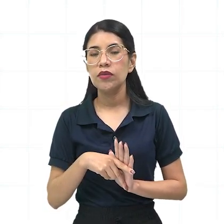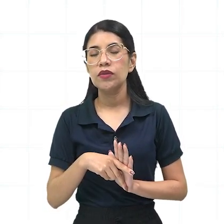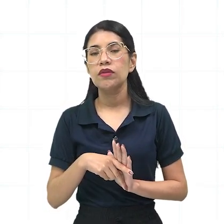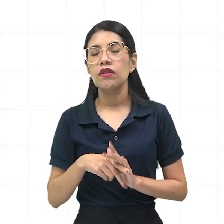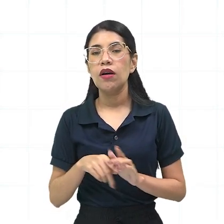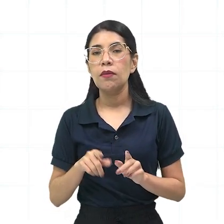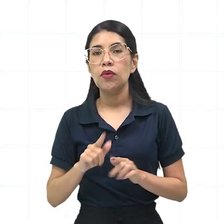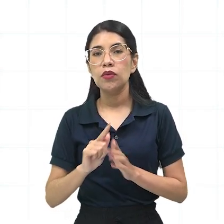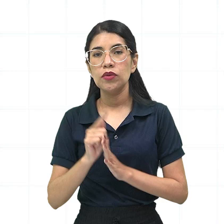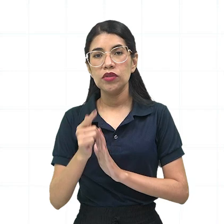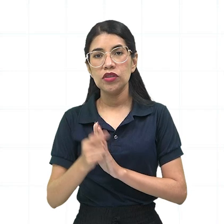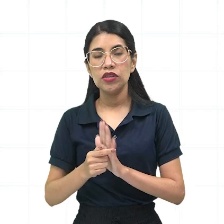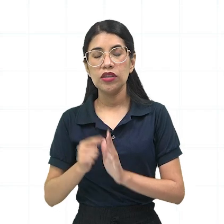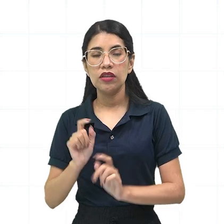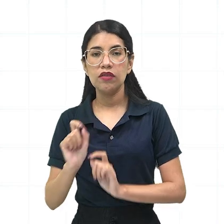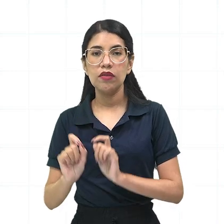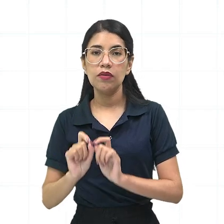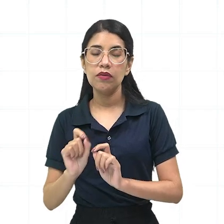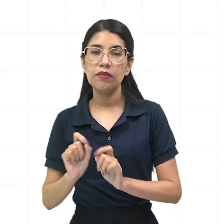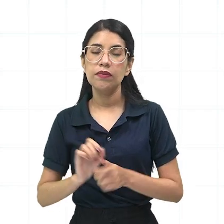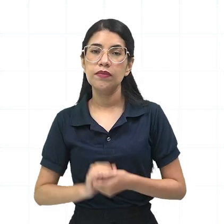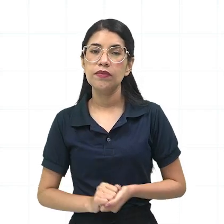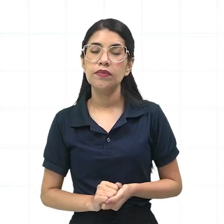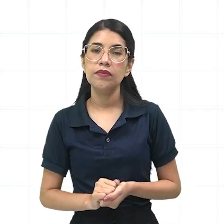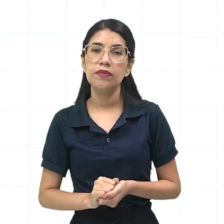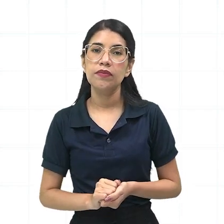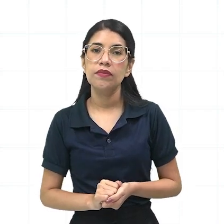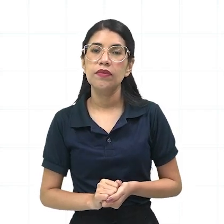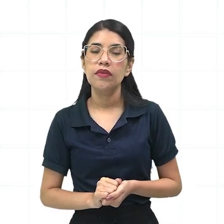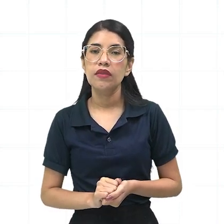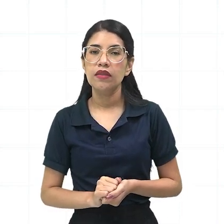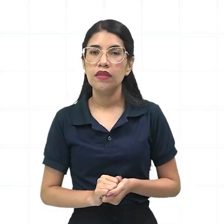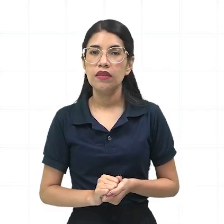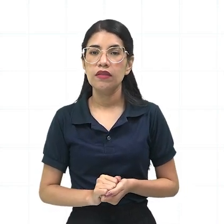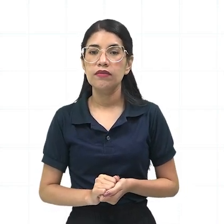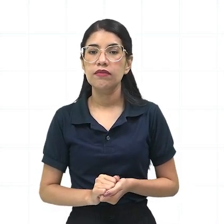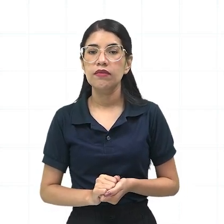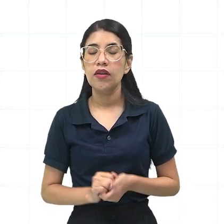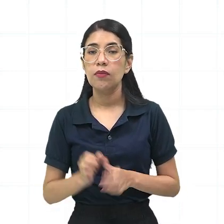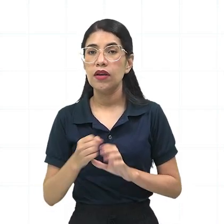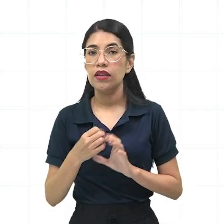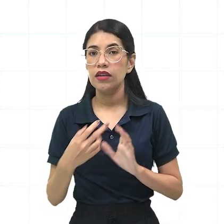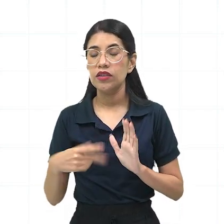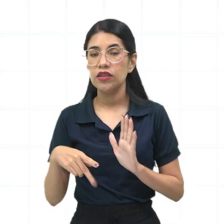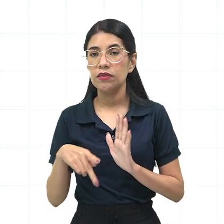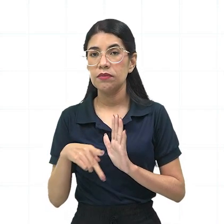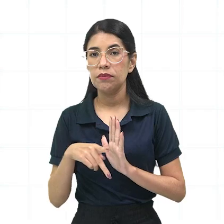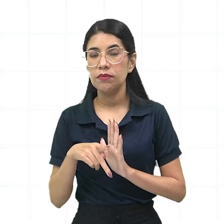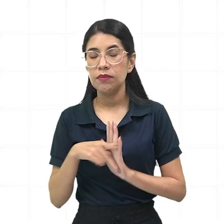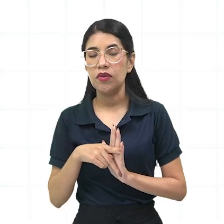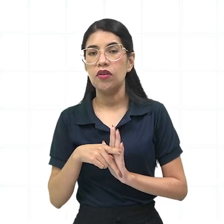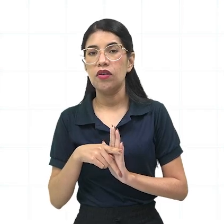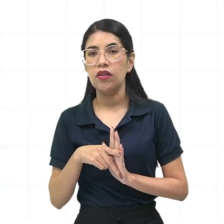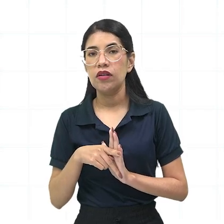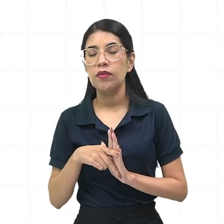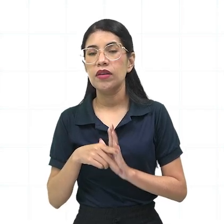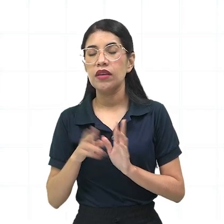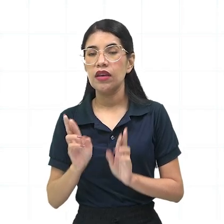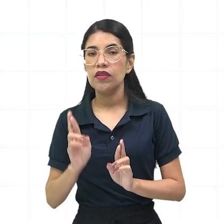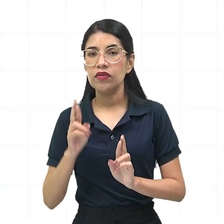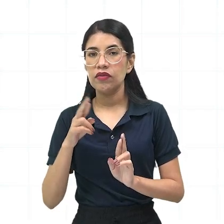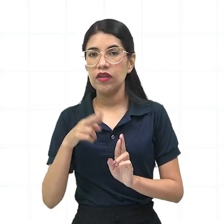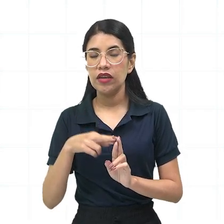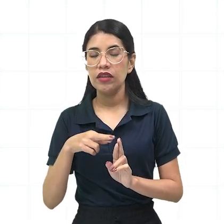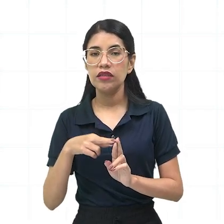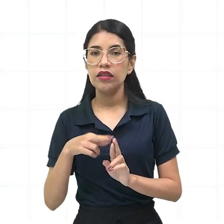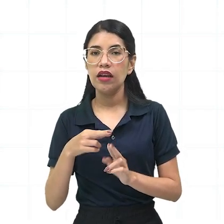gênero vai ser propriamente dito aquilo que vai se configurar quanto características que vão ser referentes a